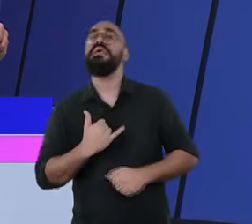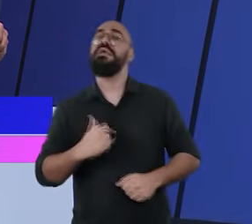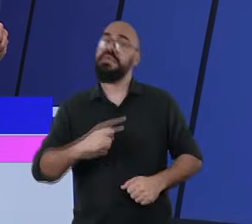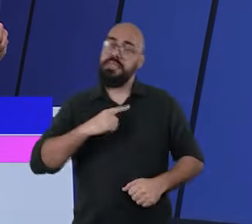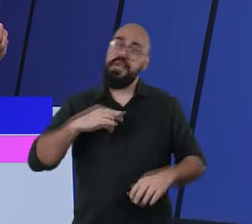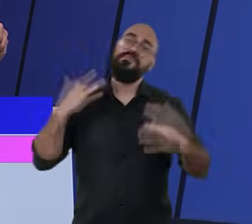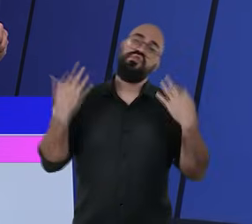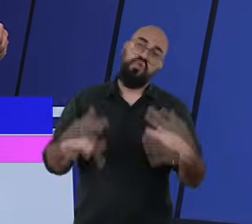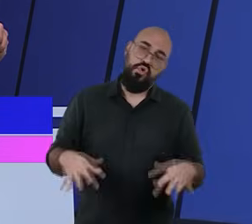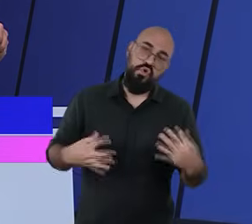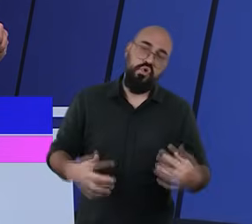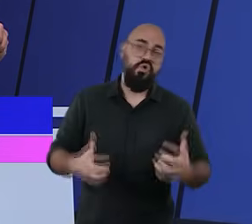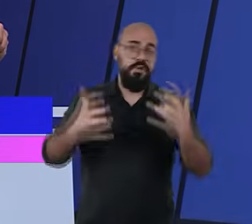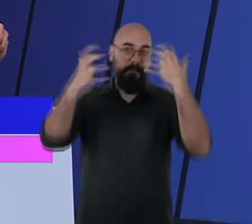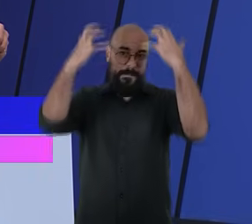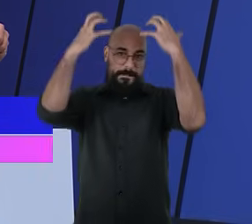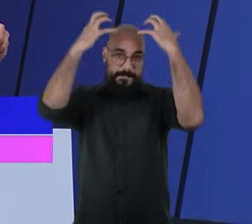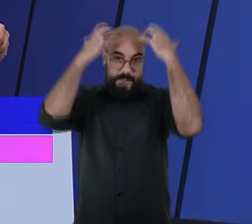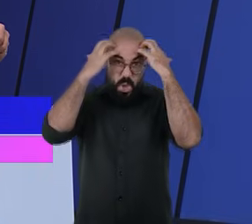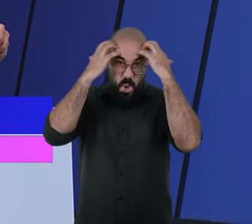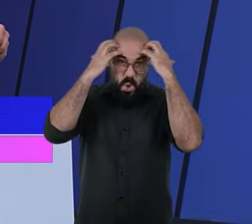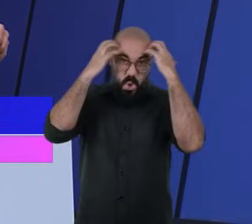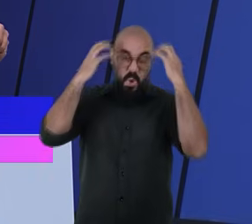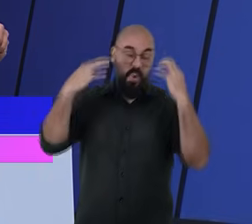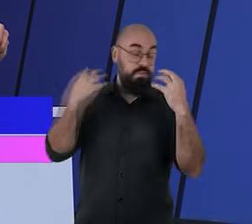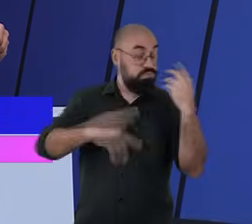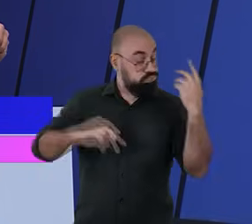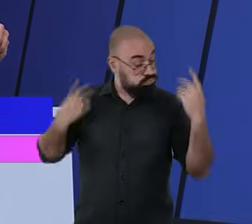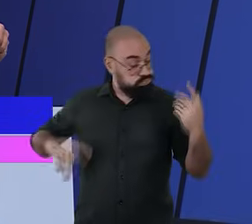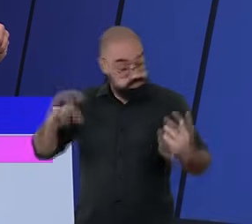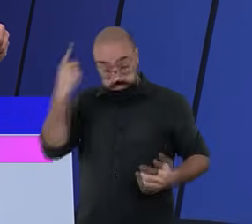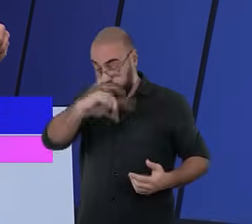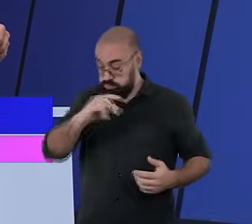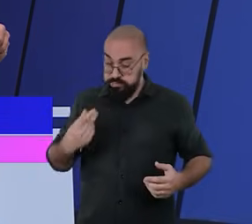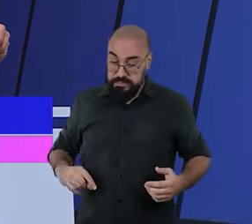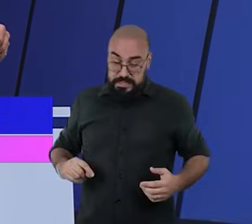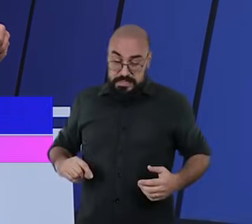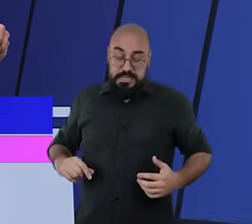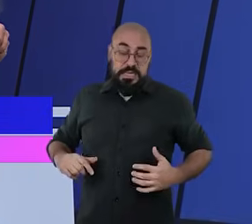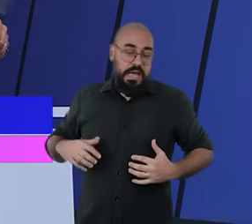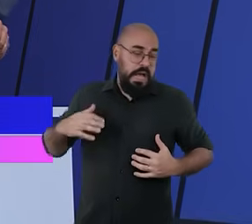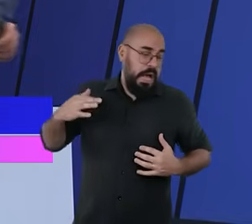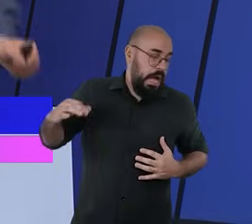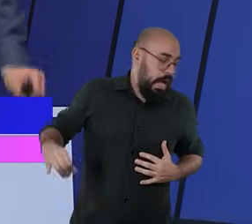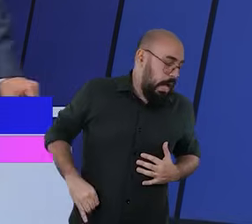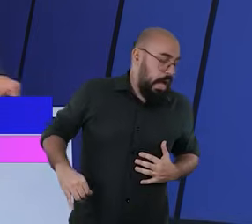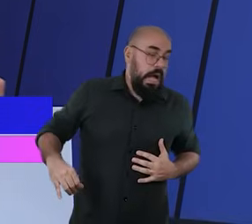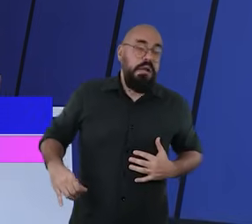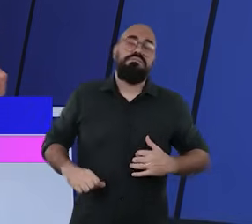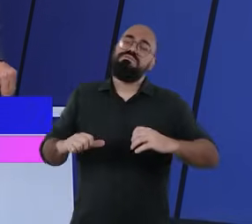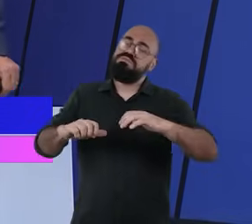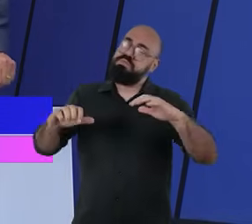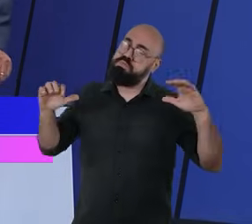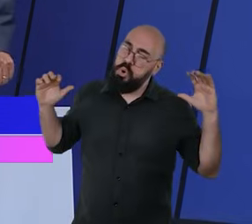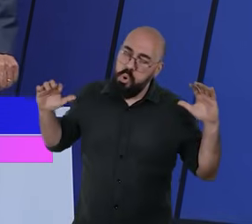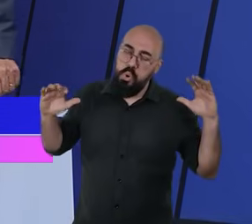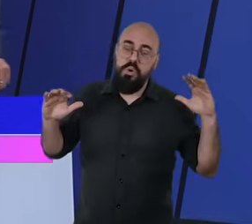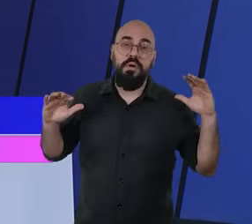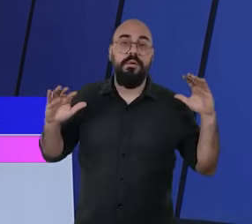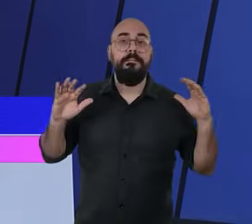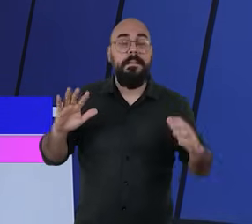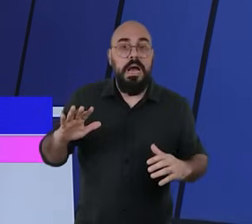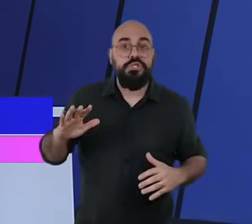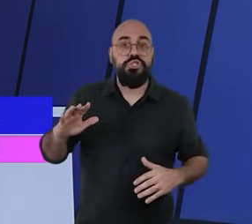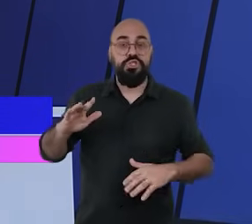dor, colocaram uma coroa de espinhos na cabeça dele, o açoitaram. Mas na segunda vinda de Jesus, isso não vai acontecer. Porque a Bíblia diz